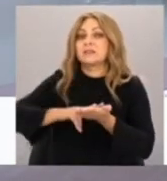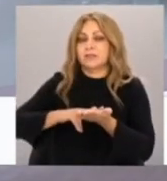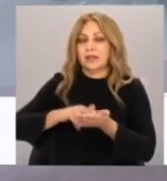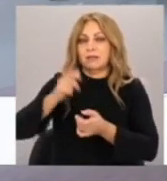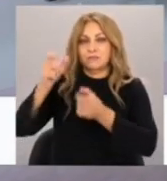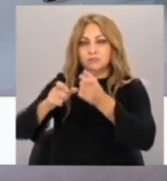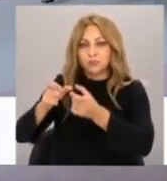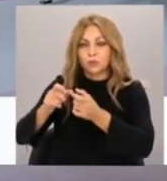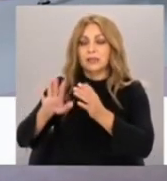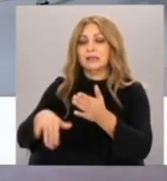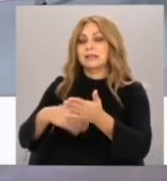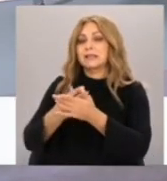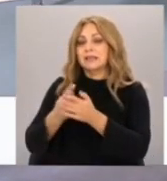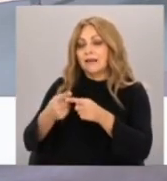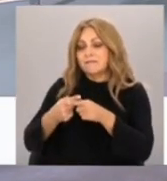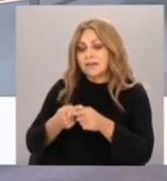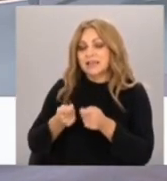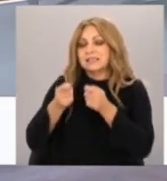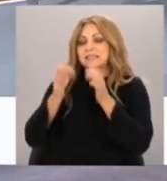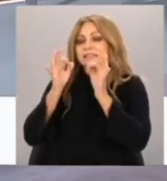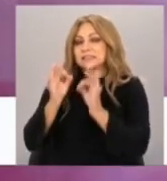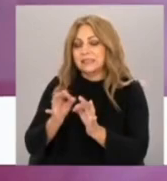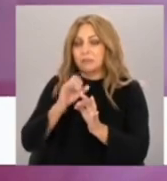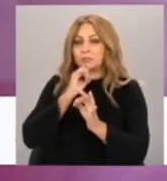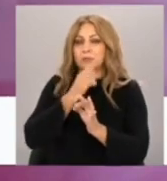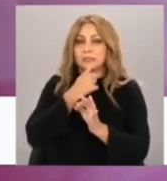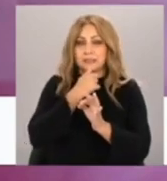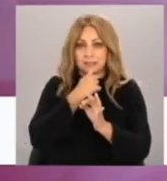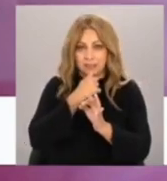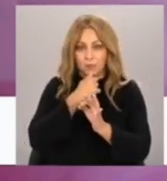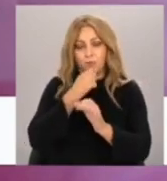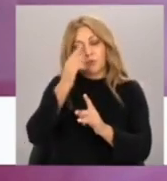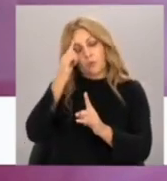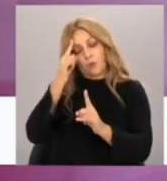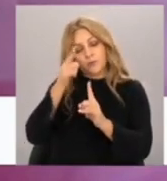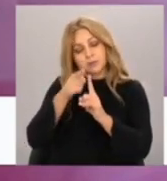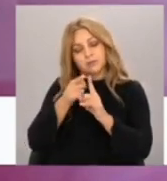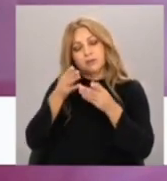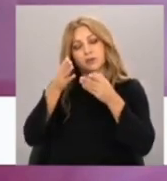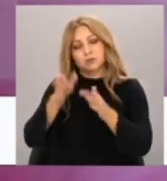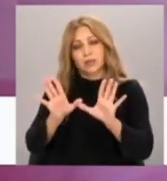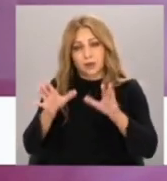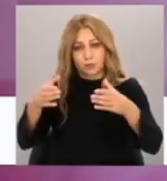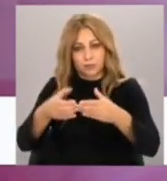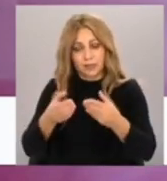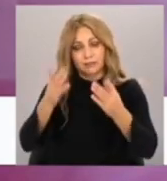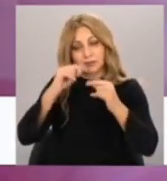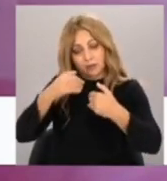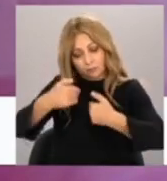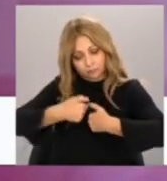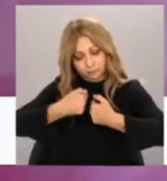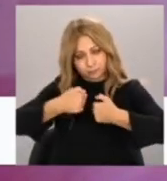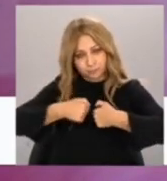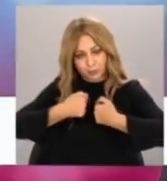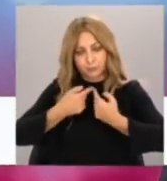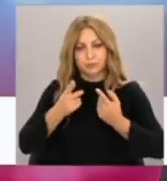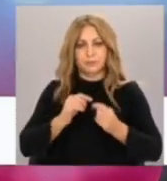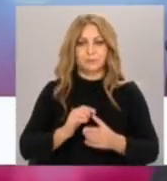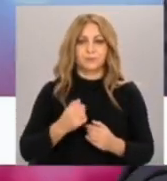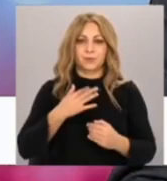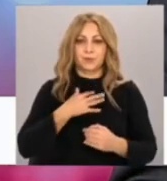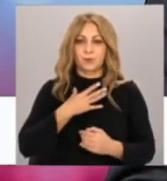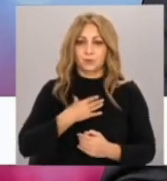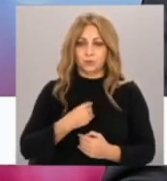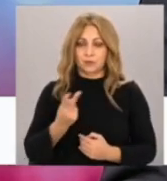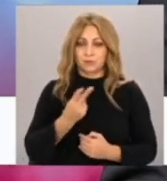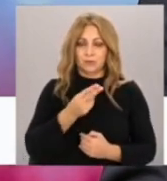fornecer estímulos certos para que as decisões possam ser tomadas em benefício da comunidade e também Ofício de si próprio solvente eu gostava também de desordem